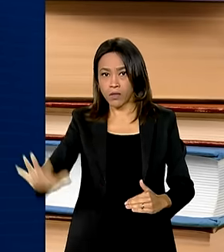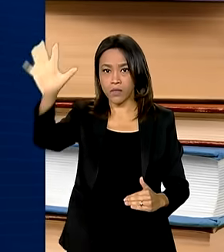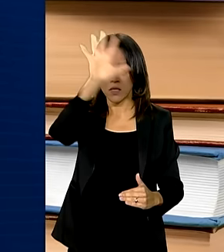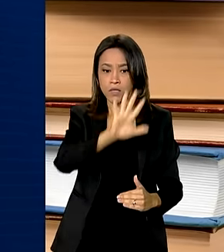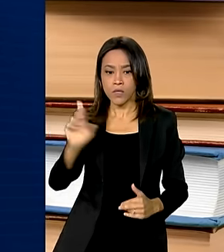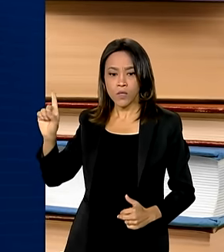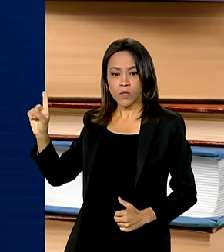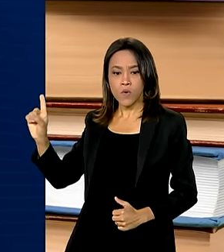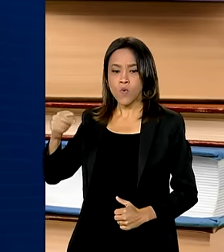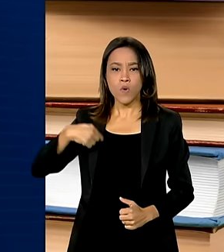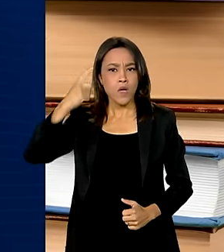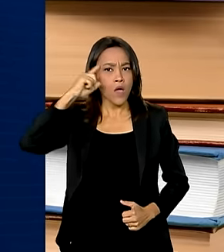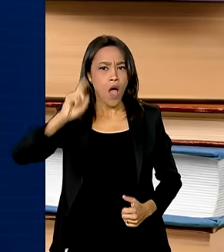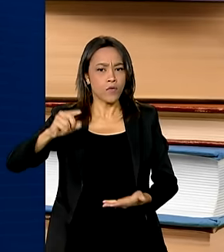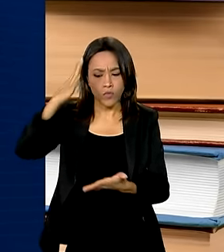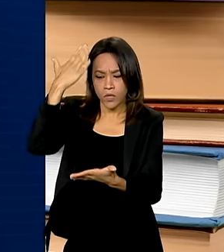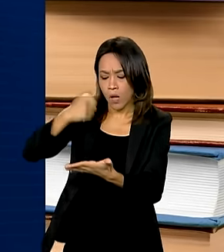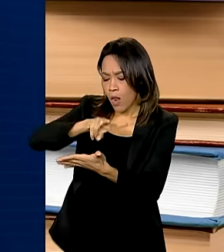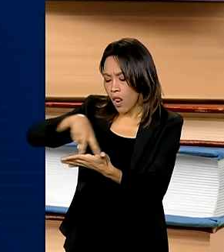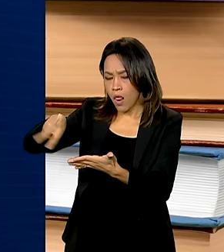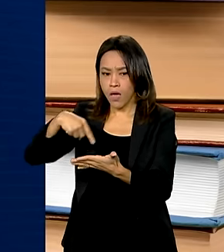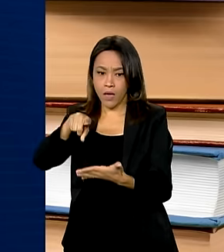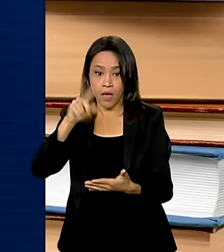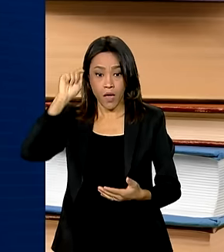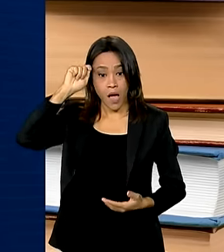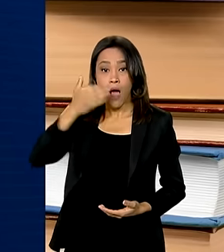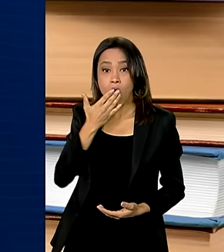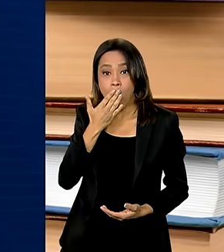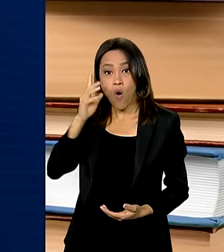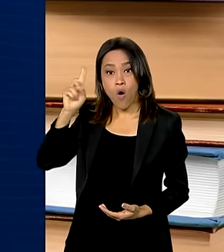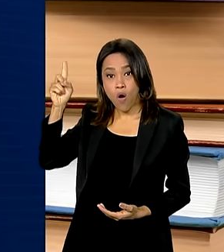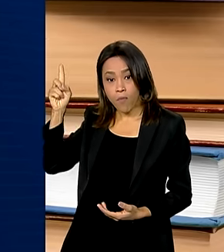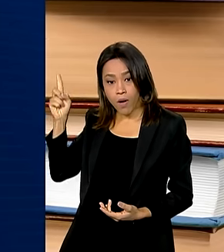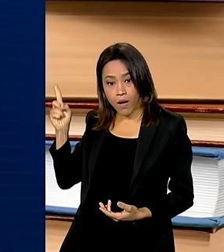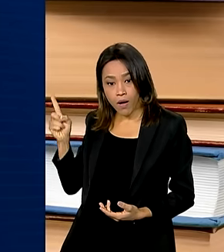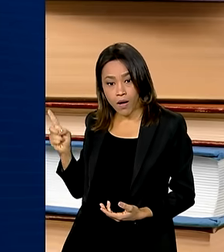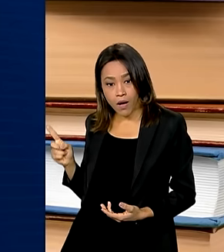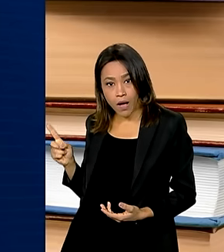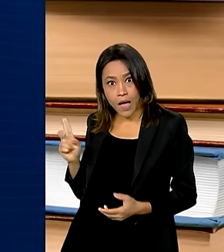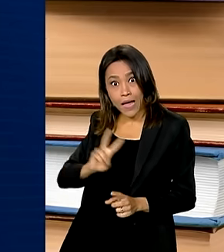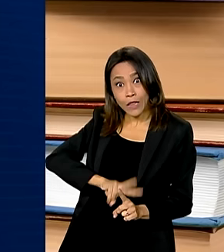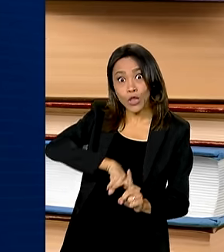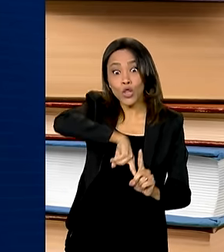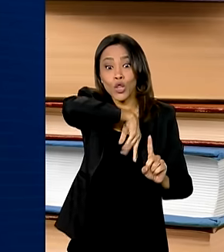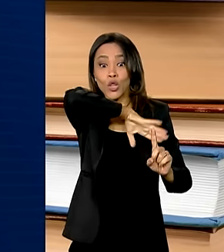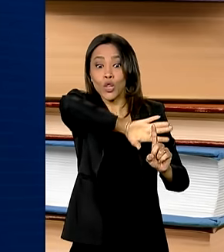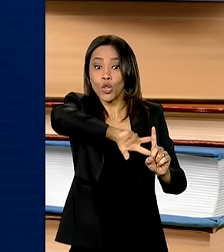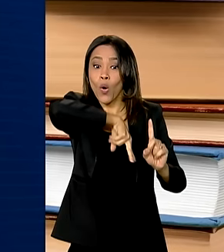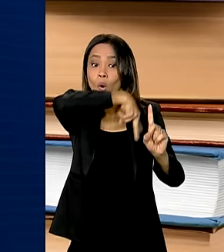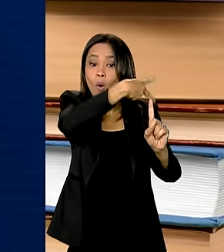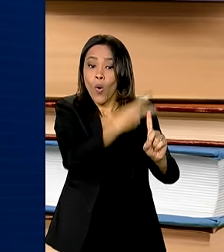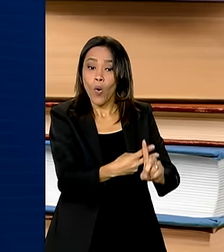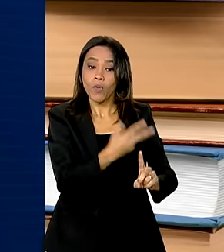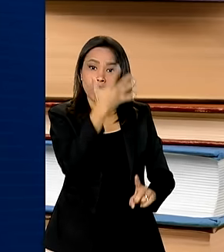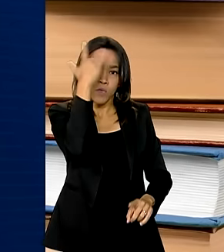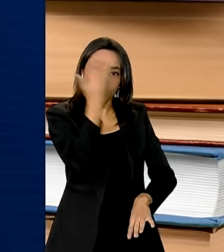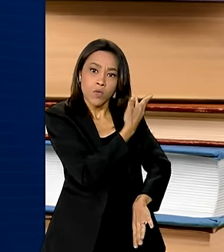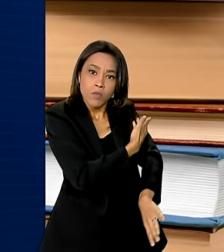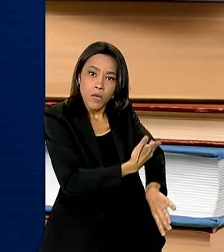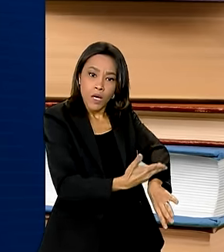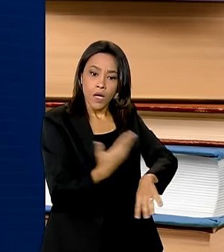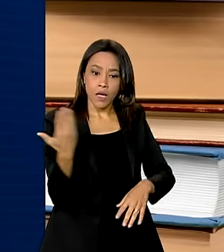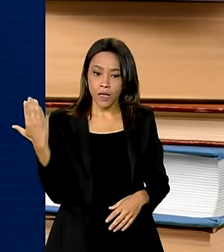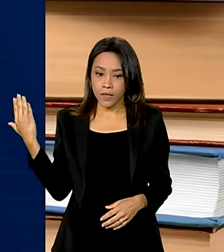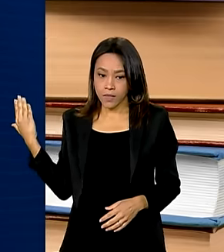pessoas não alfabetizadas, pretas e pardas, é mais que o dobro das pessoas brancas. 68 milhões de